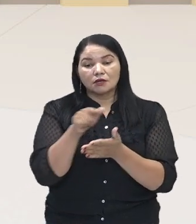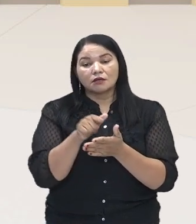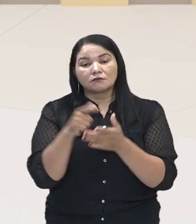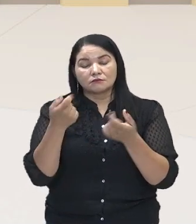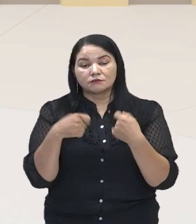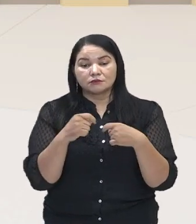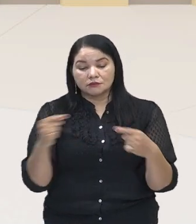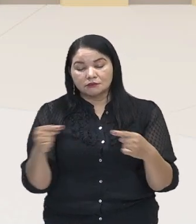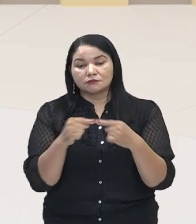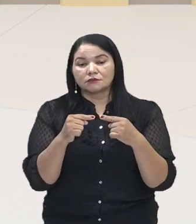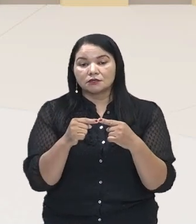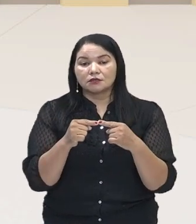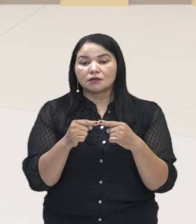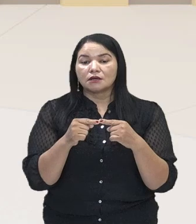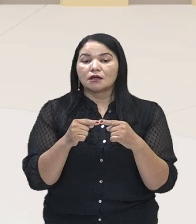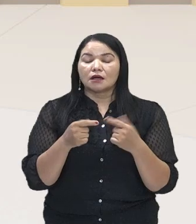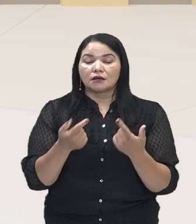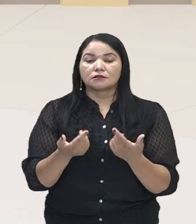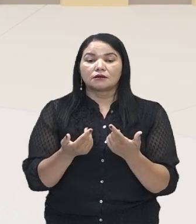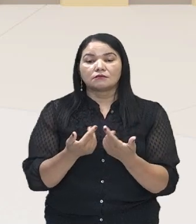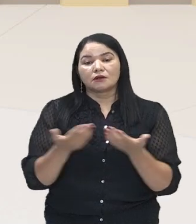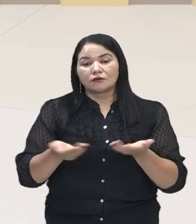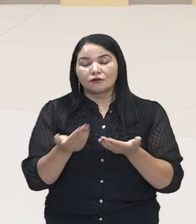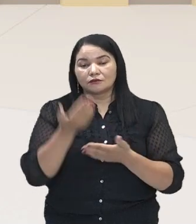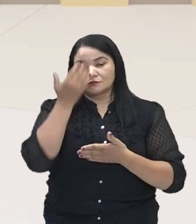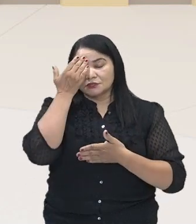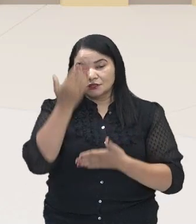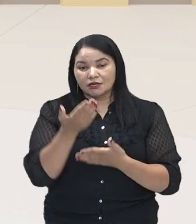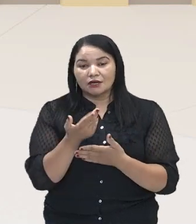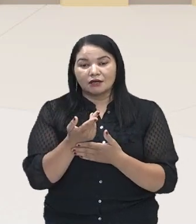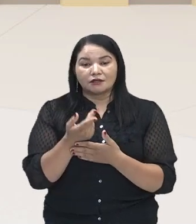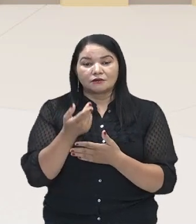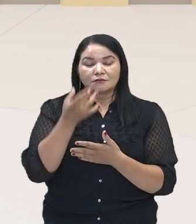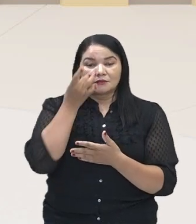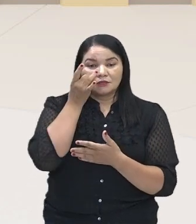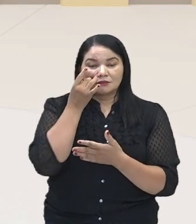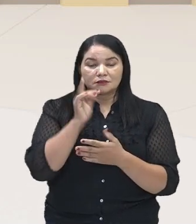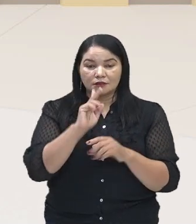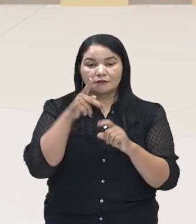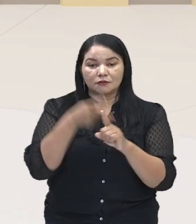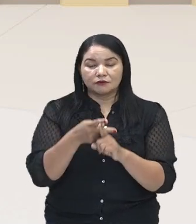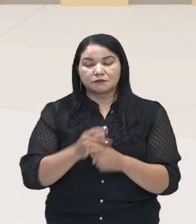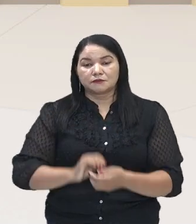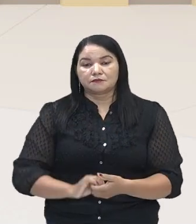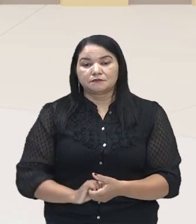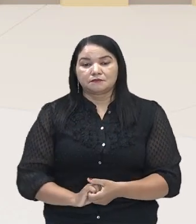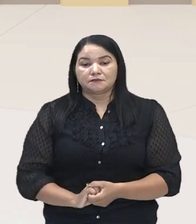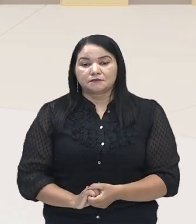entregue. Então, muito obrigado pela sua presença e até a próxima.